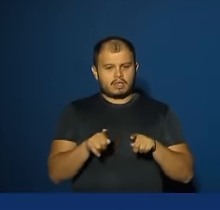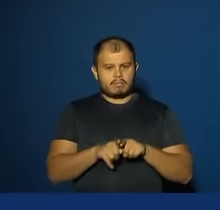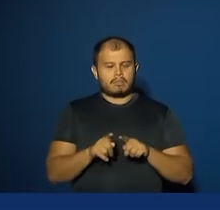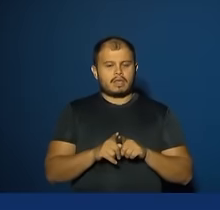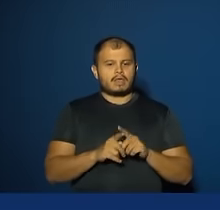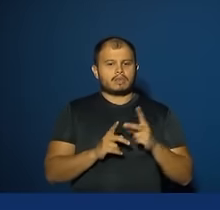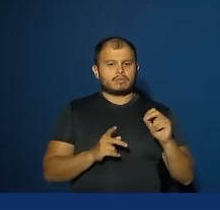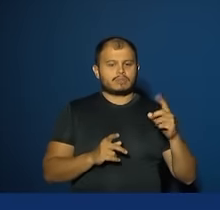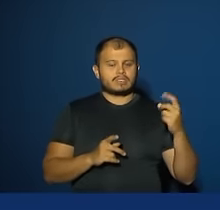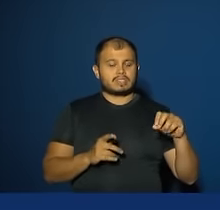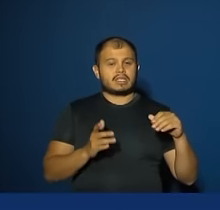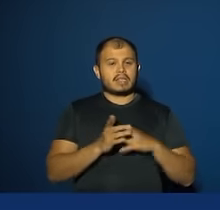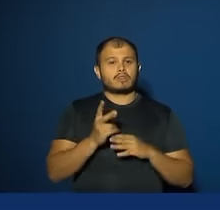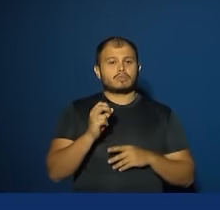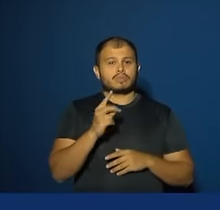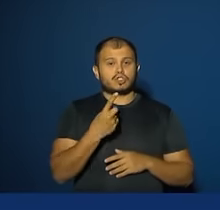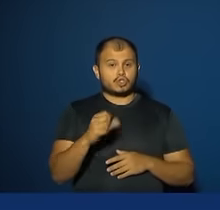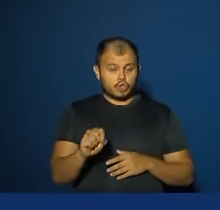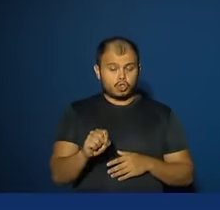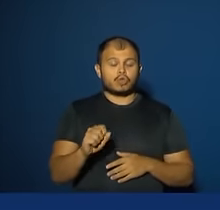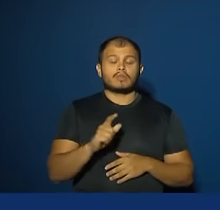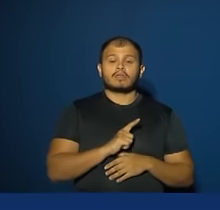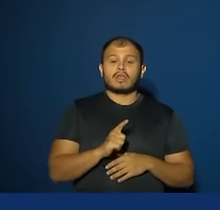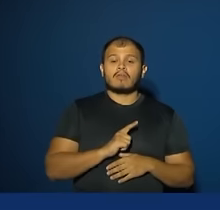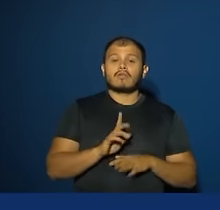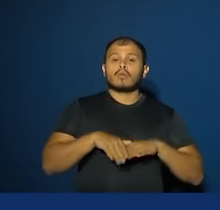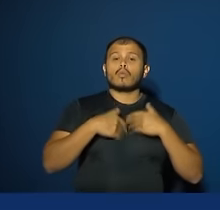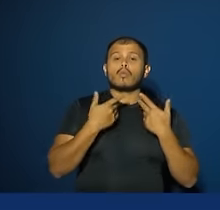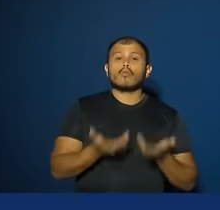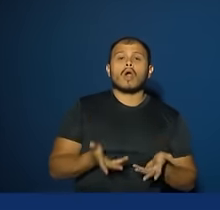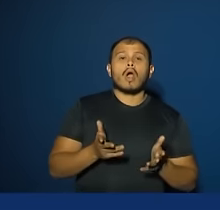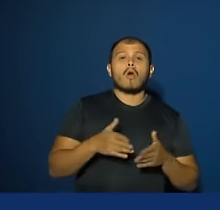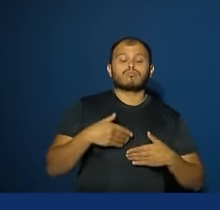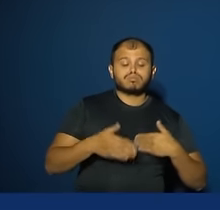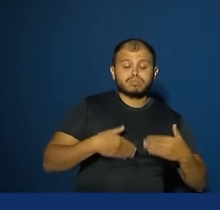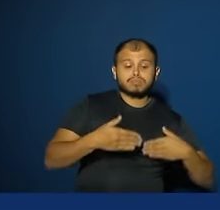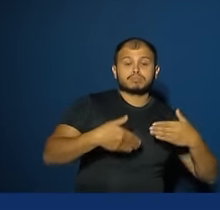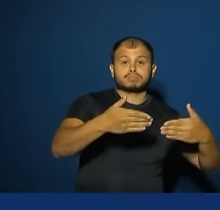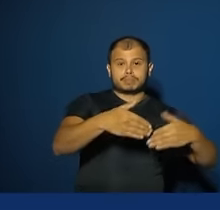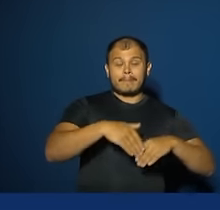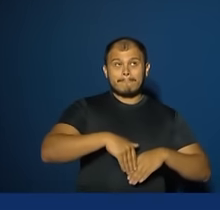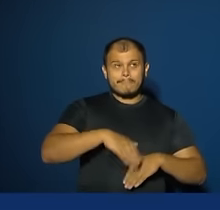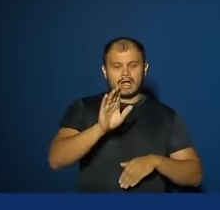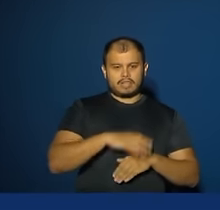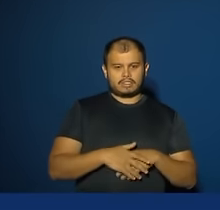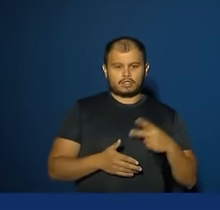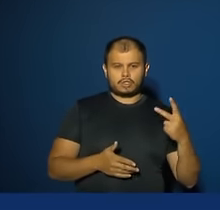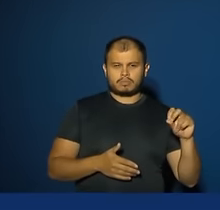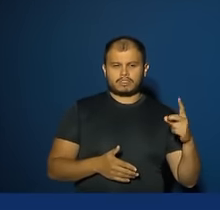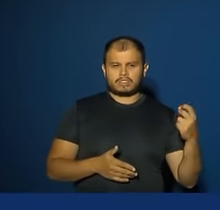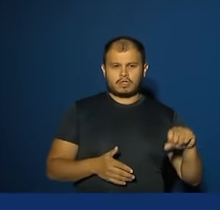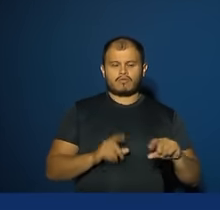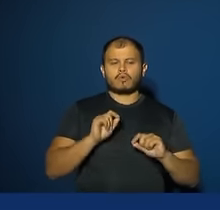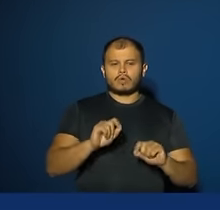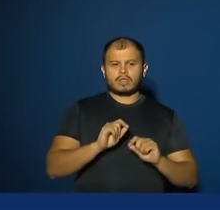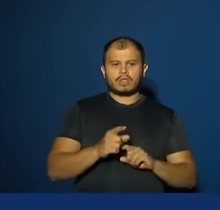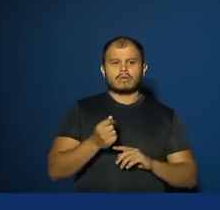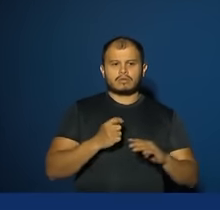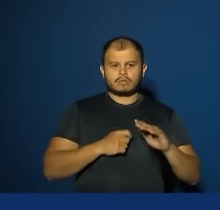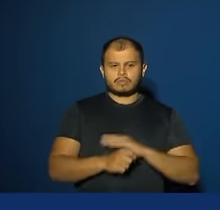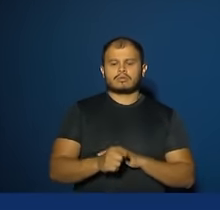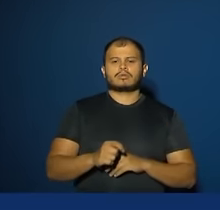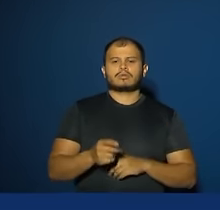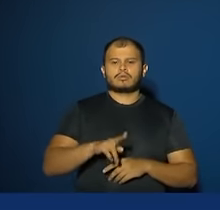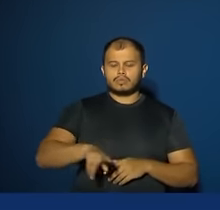até março de 2018, quais foram os setores que andaram, né? Então, 2019, o que andou? Real Estate,